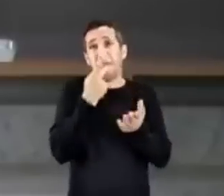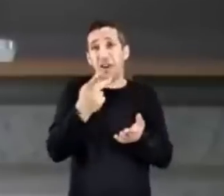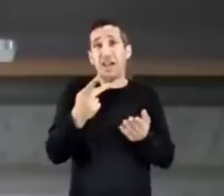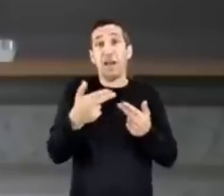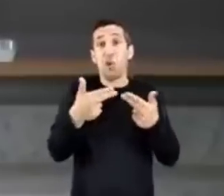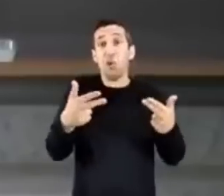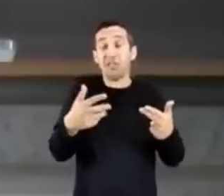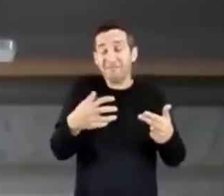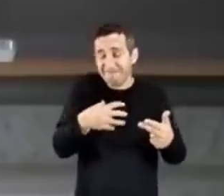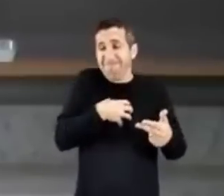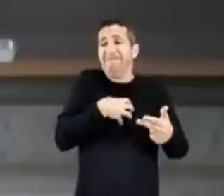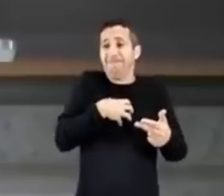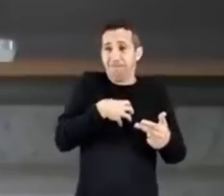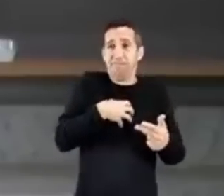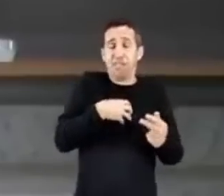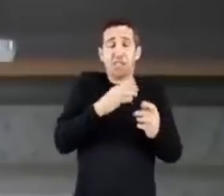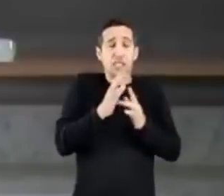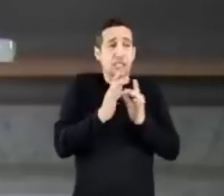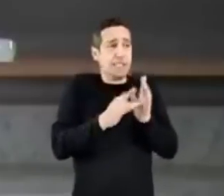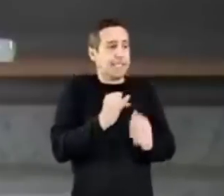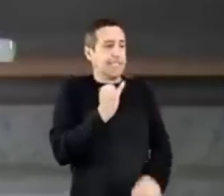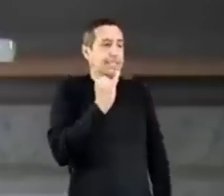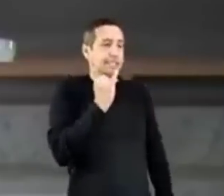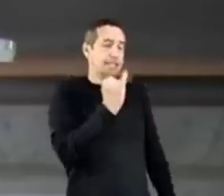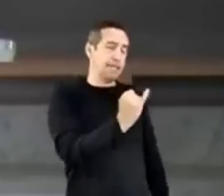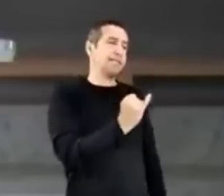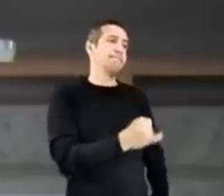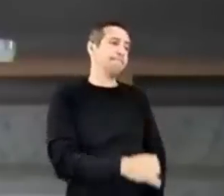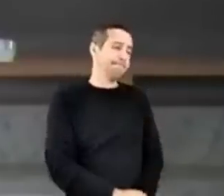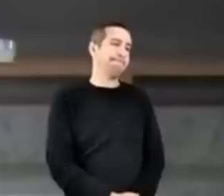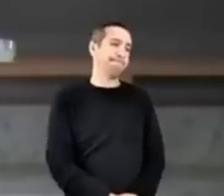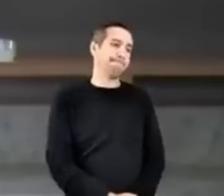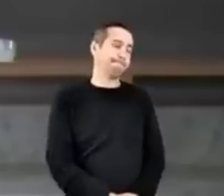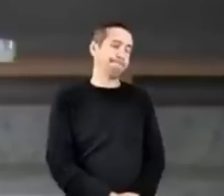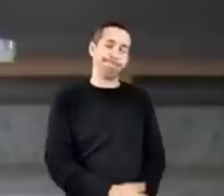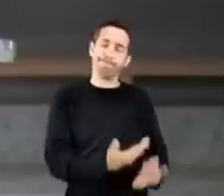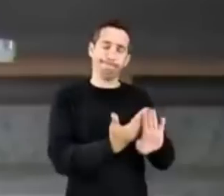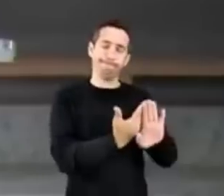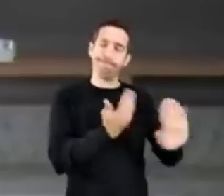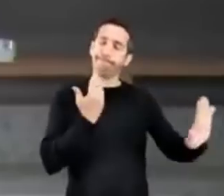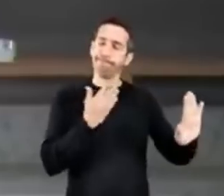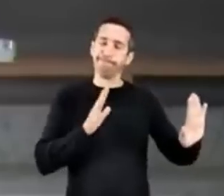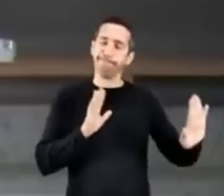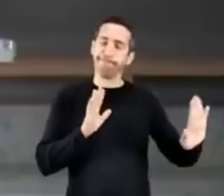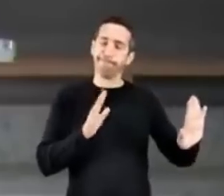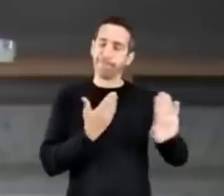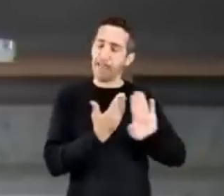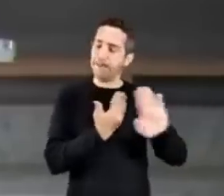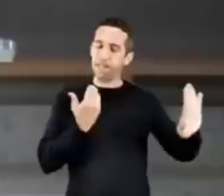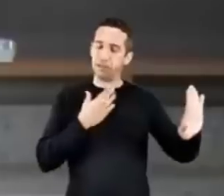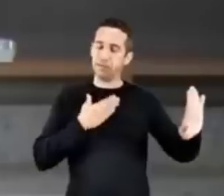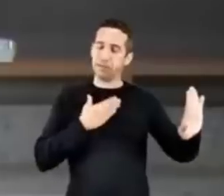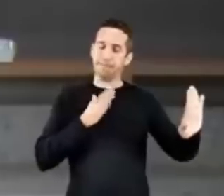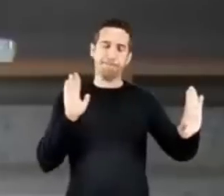Deus vai olhar para o simples vai ser assim apartar vos de mim e eu